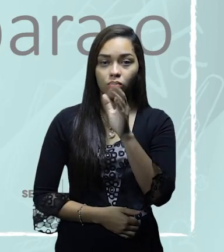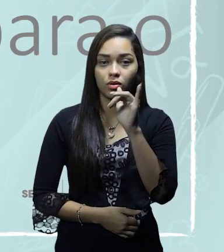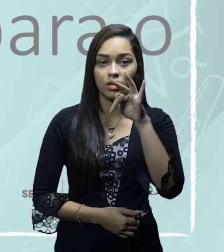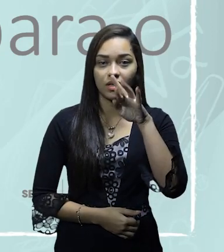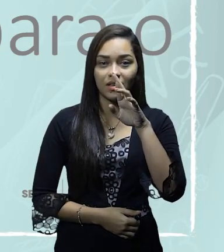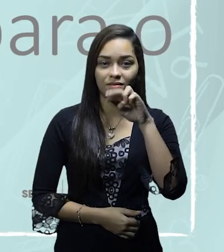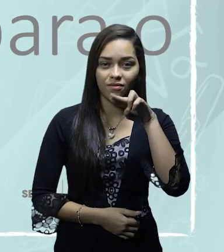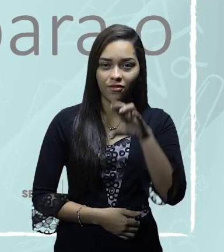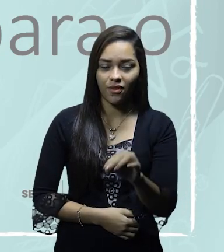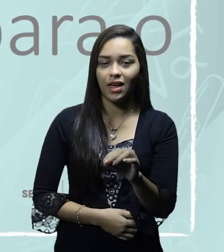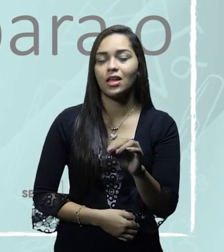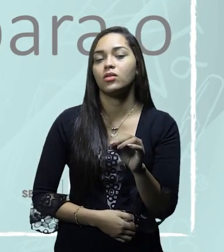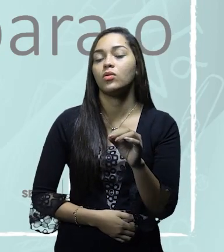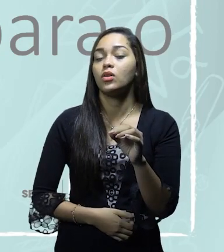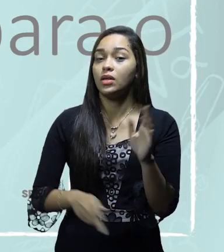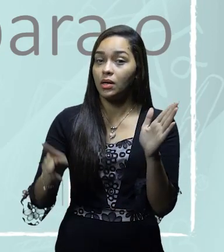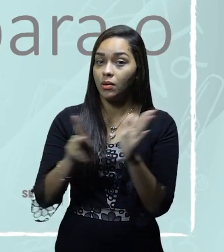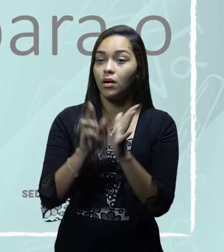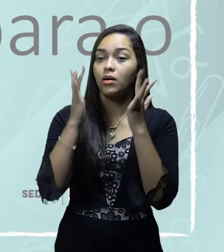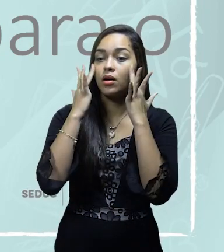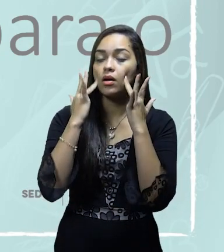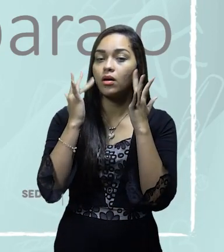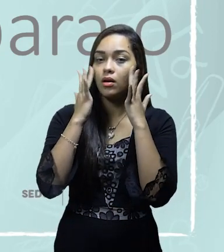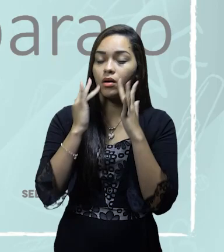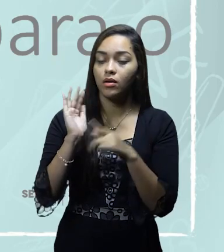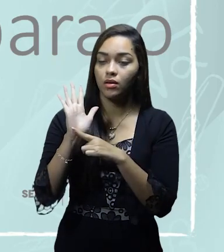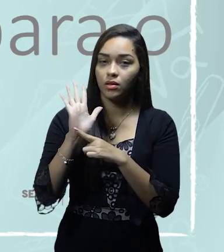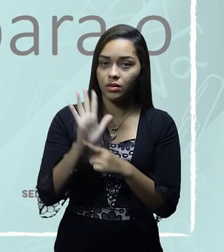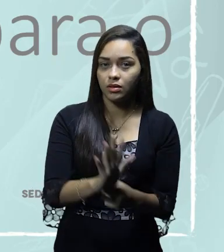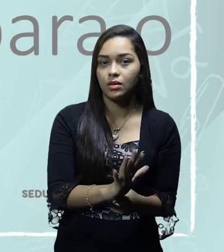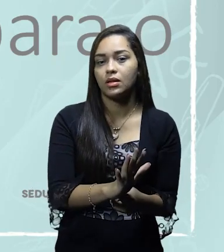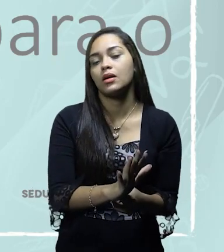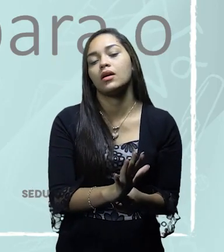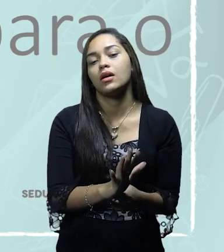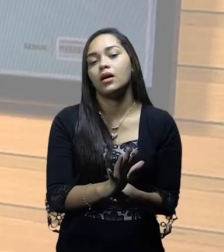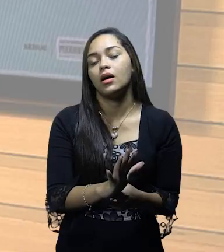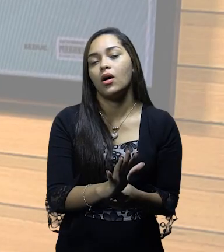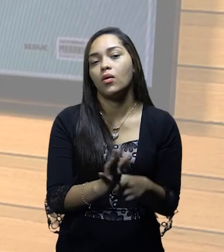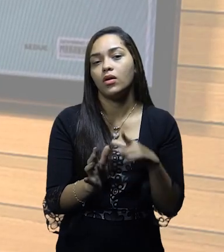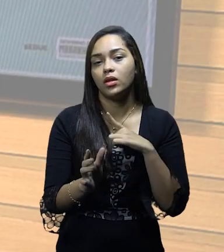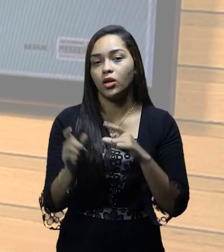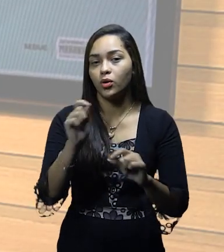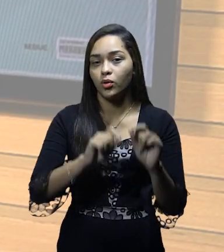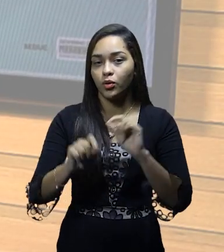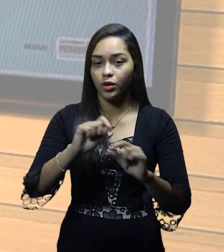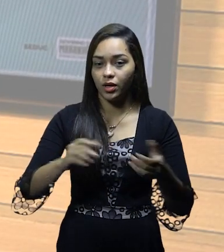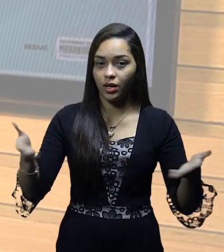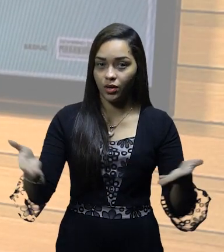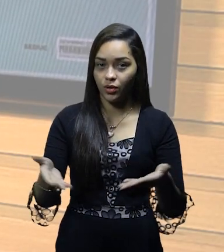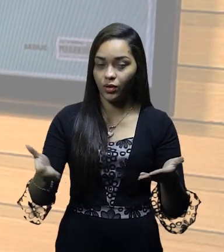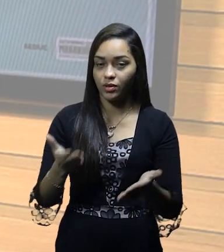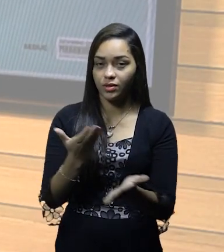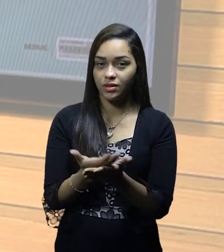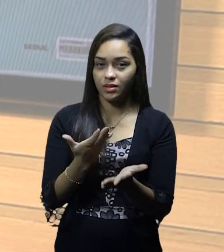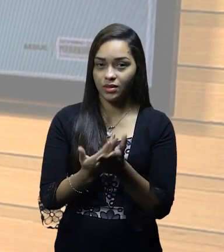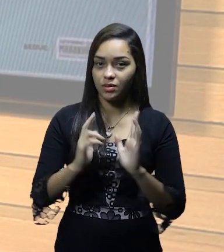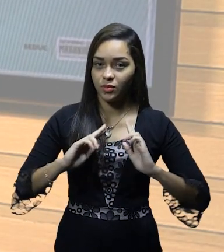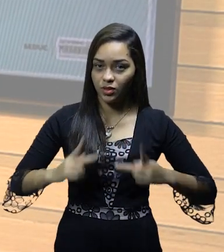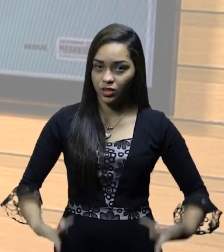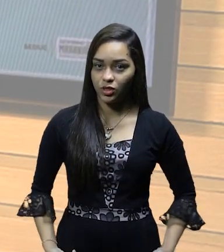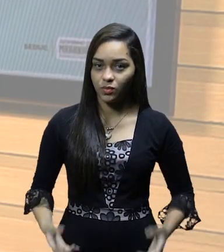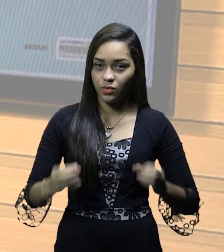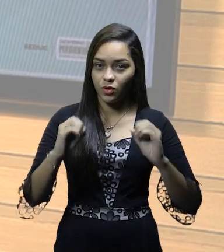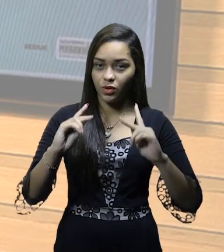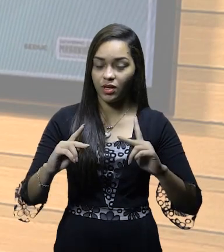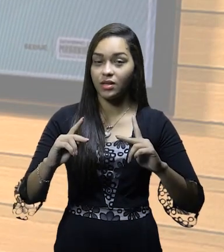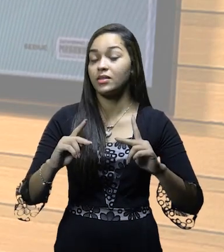aula, a gente vai falar do Alto da Barca do Inferno, uma produção de Gil Vicente, a produção teatral,